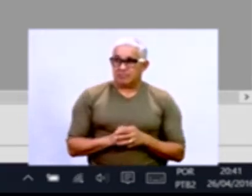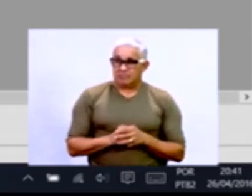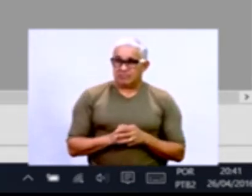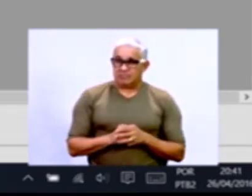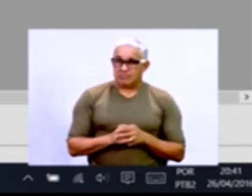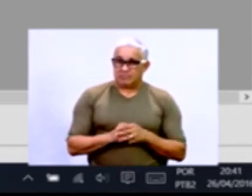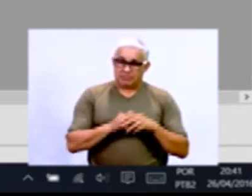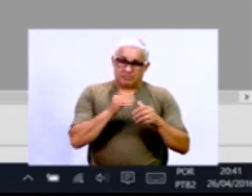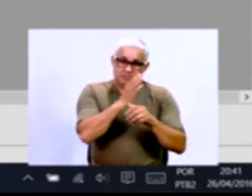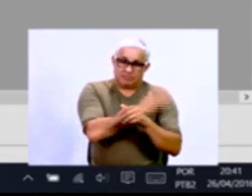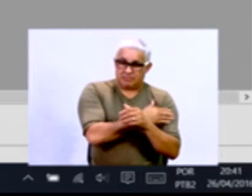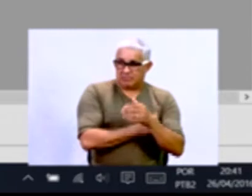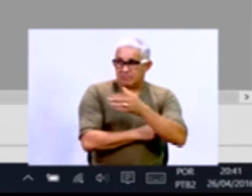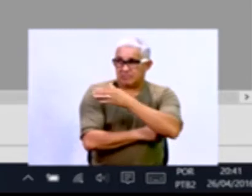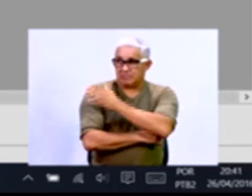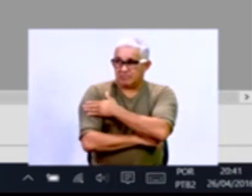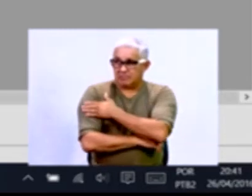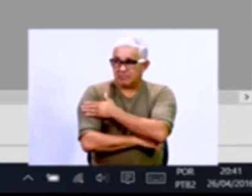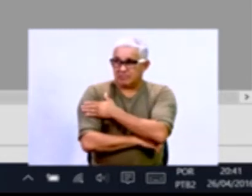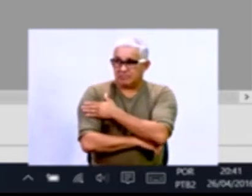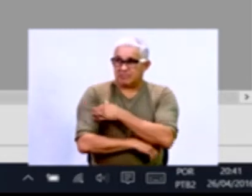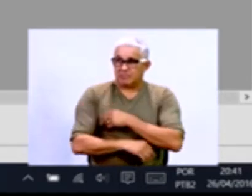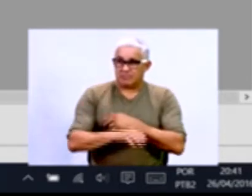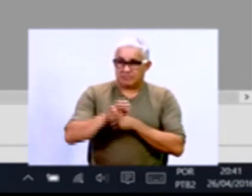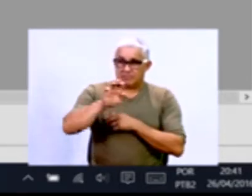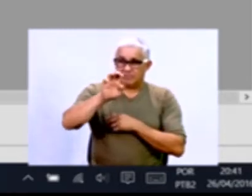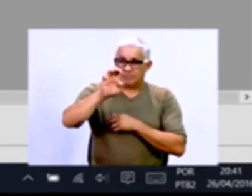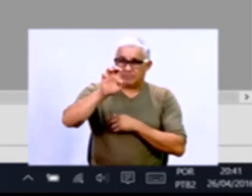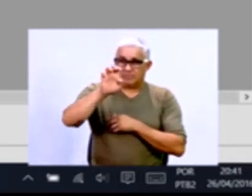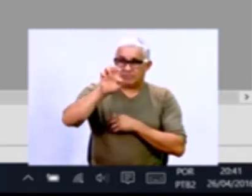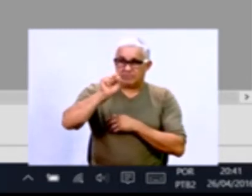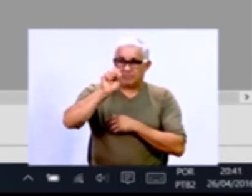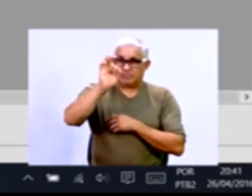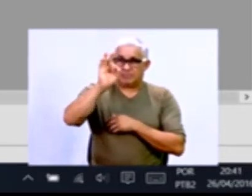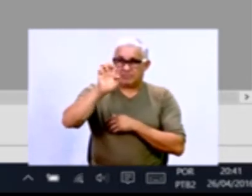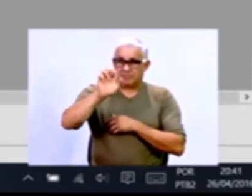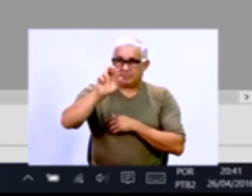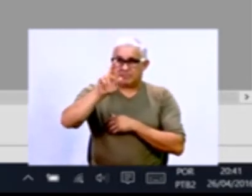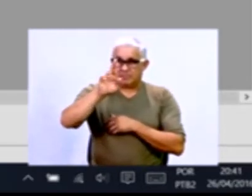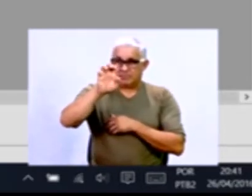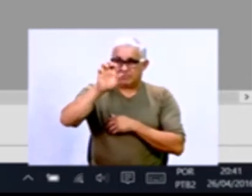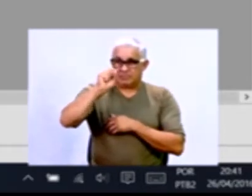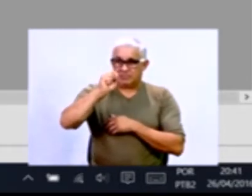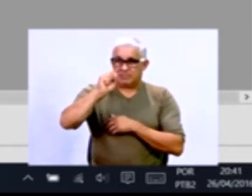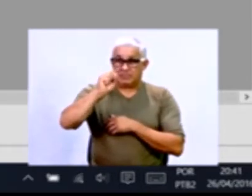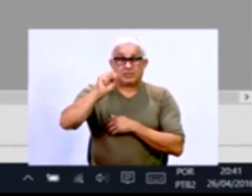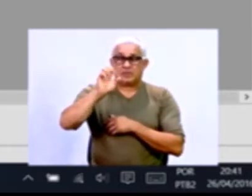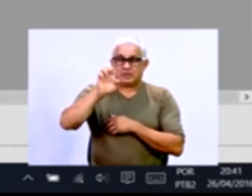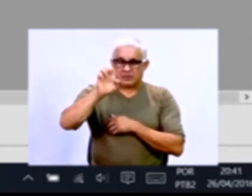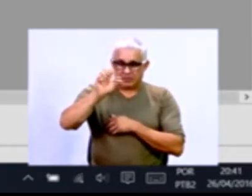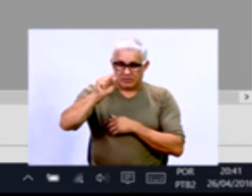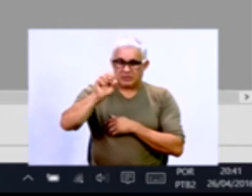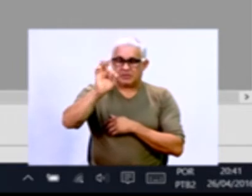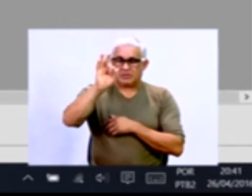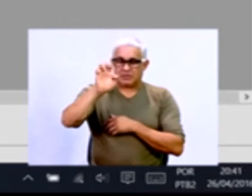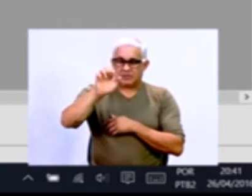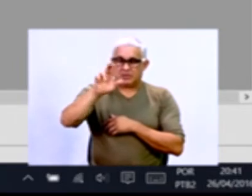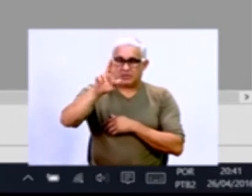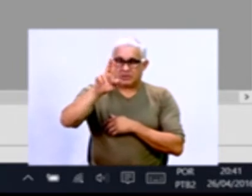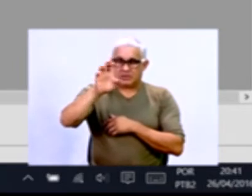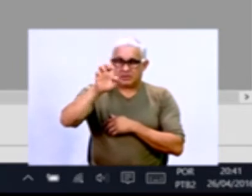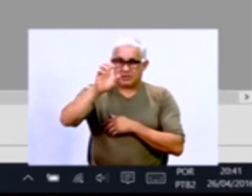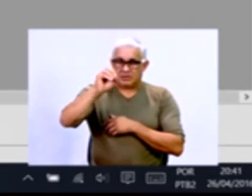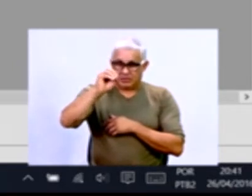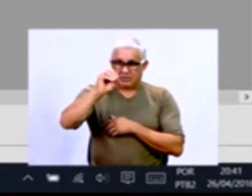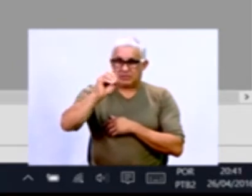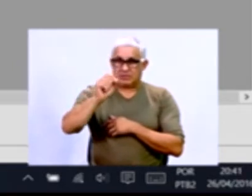o direito. Como esse som é um som estéreo, então ele tem aqui dois canais, né? O lado direito e o lado esquerdo. E aqui eu posso colocar mais para o